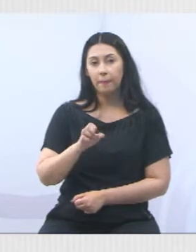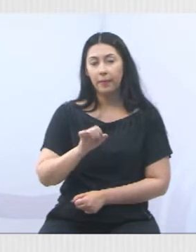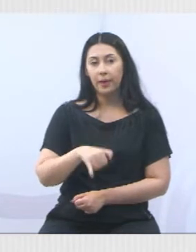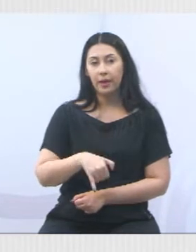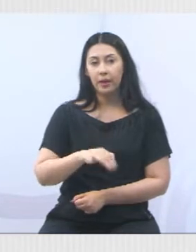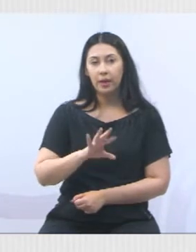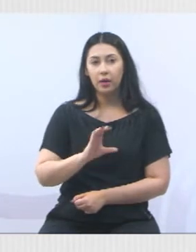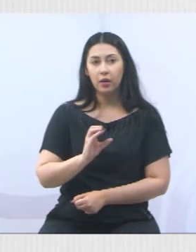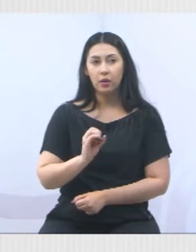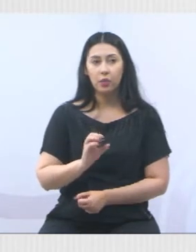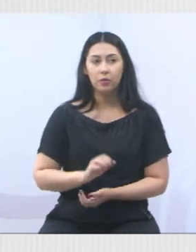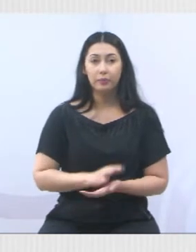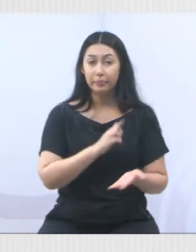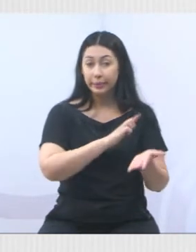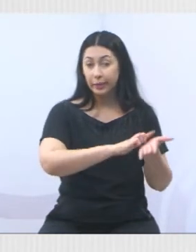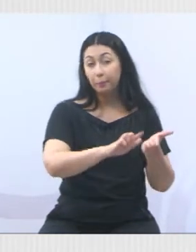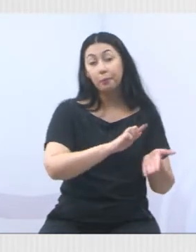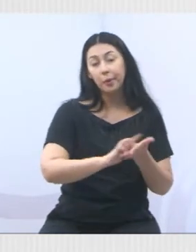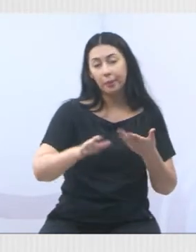Próximo.